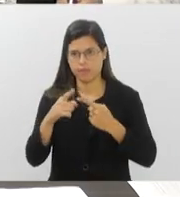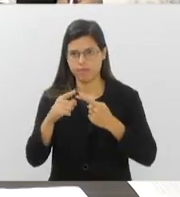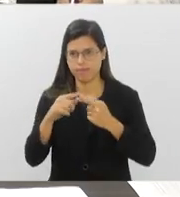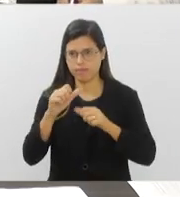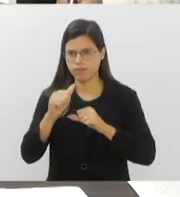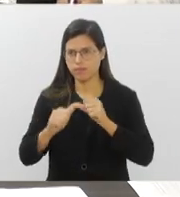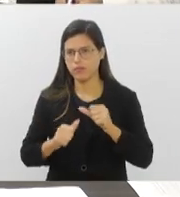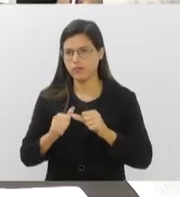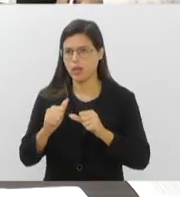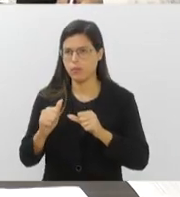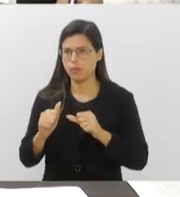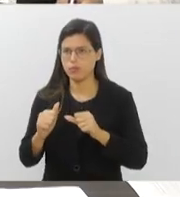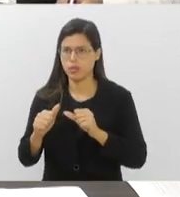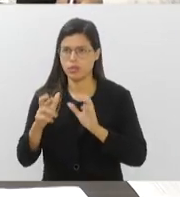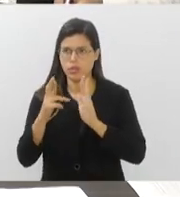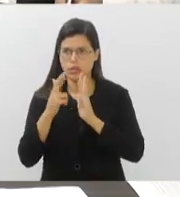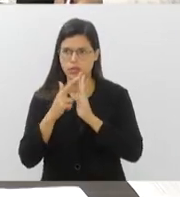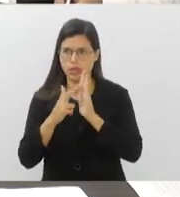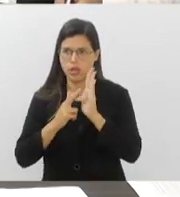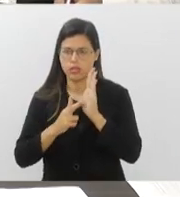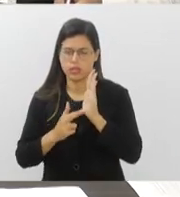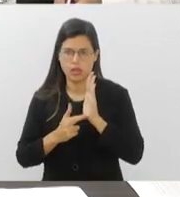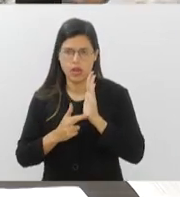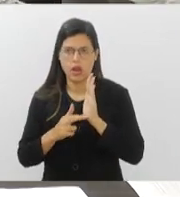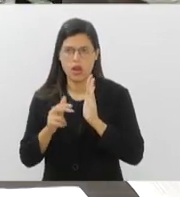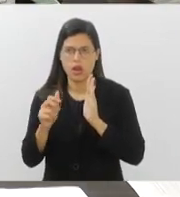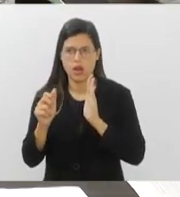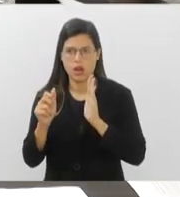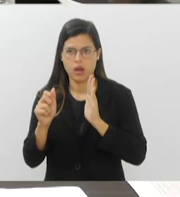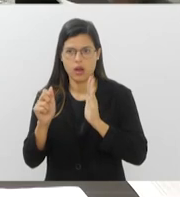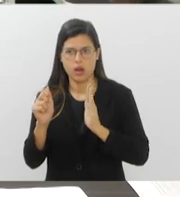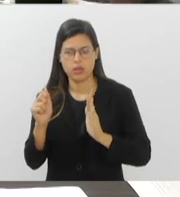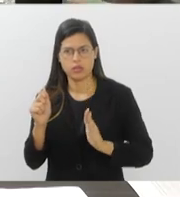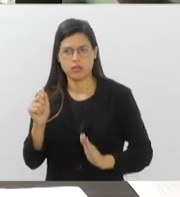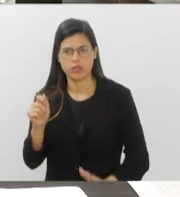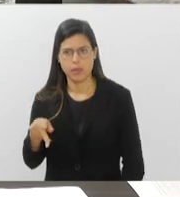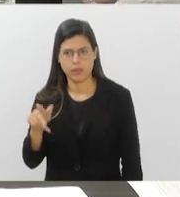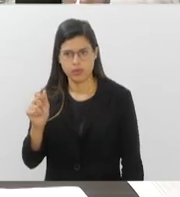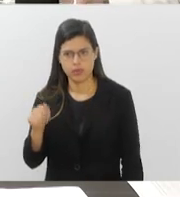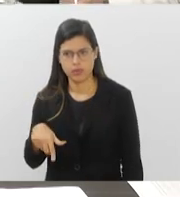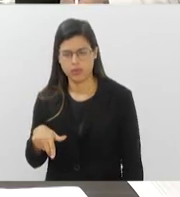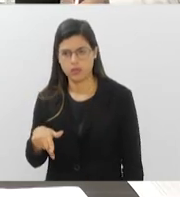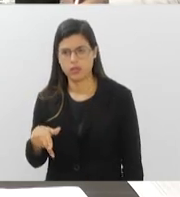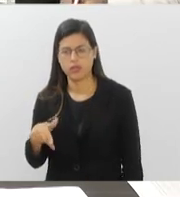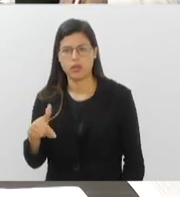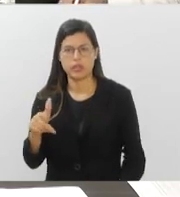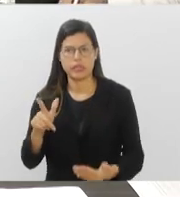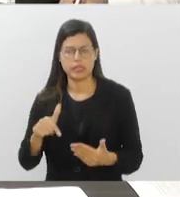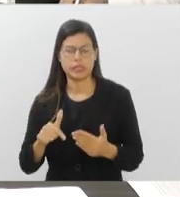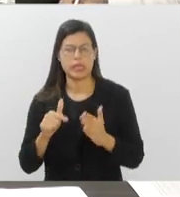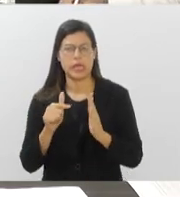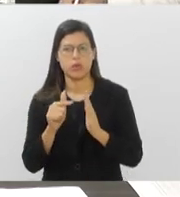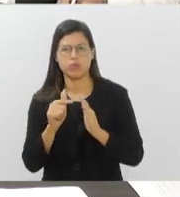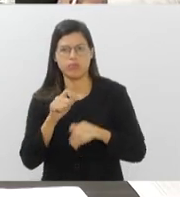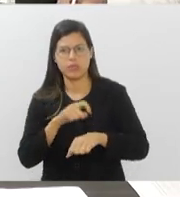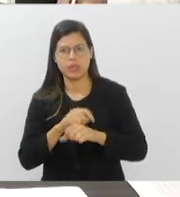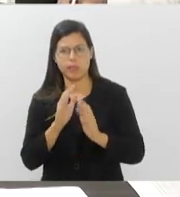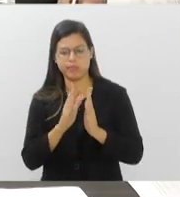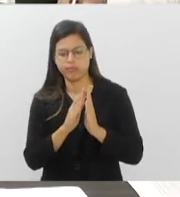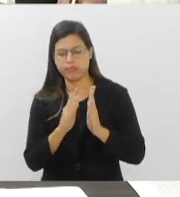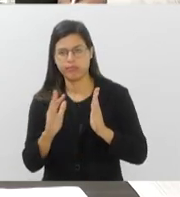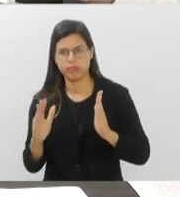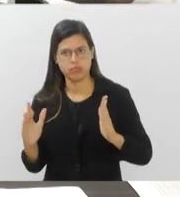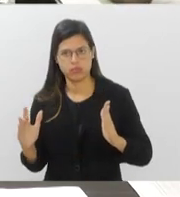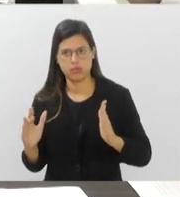foram modificações nas regras previdenciárias que estabeleceram o tempo de contribuição maior como critério básico